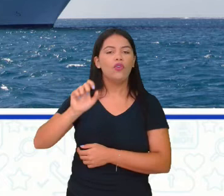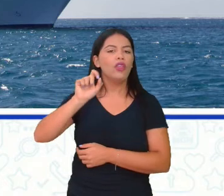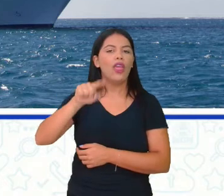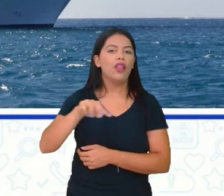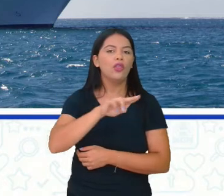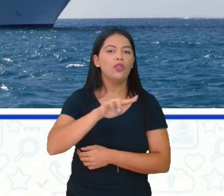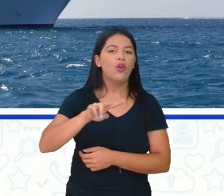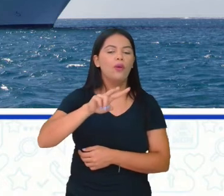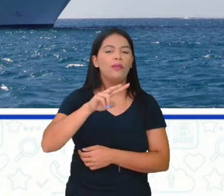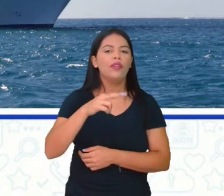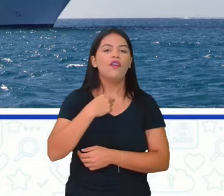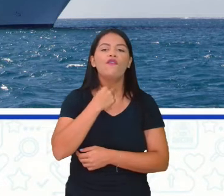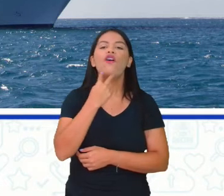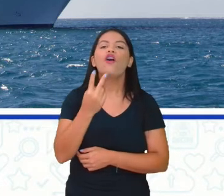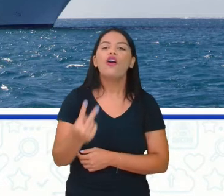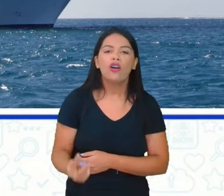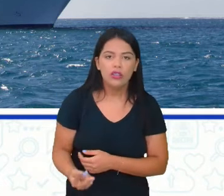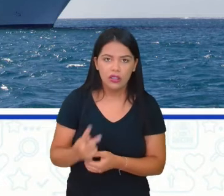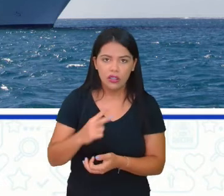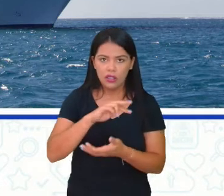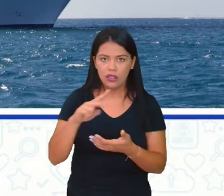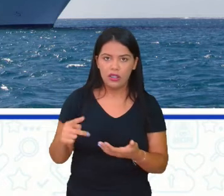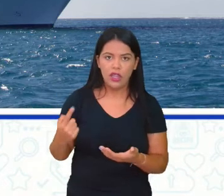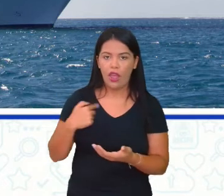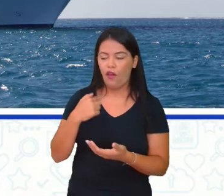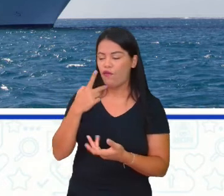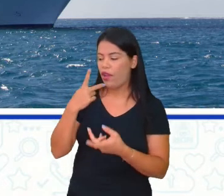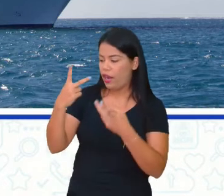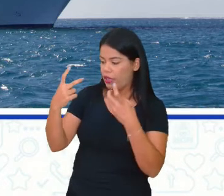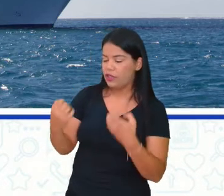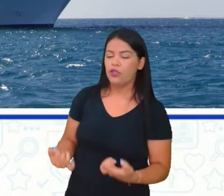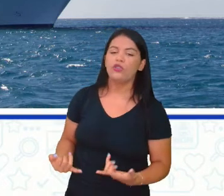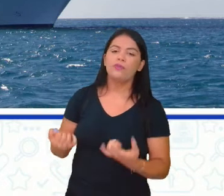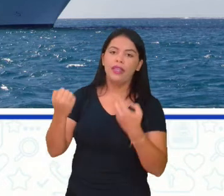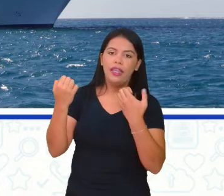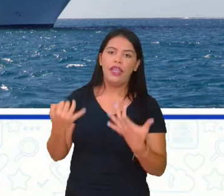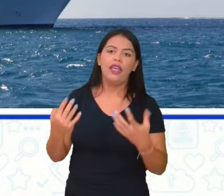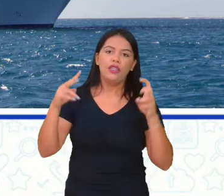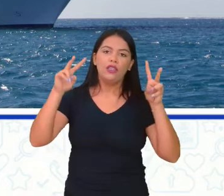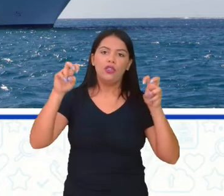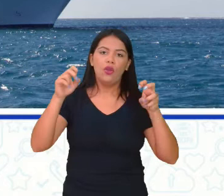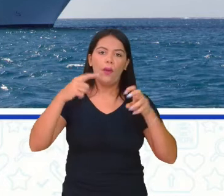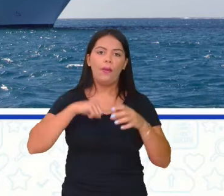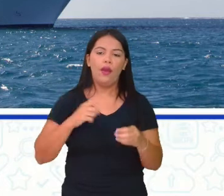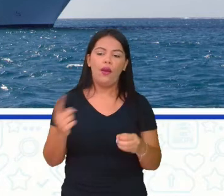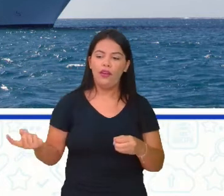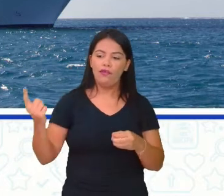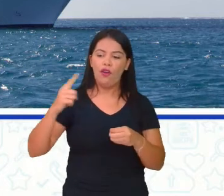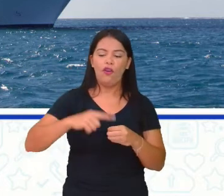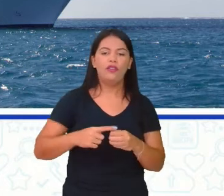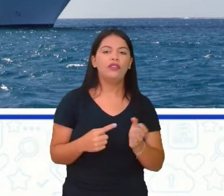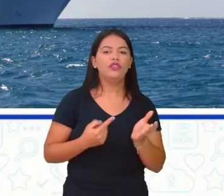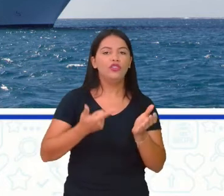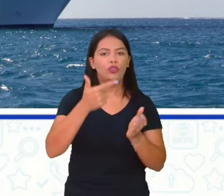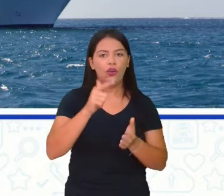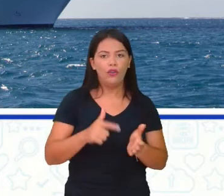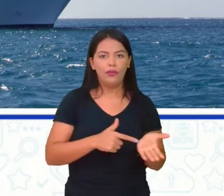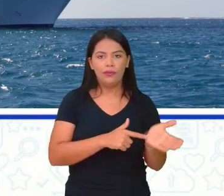disse, eu vou levar na próxima aula, porque é importante pensar sobre isso. E aí Conceição Evaristo,